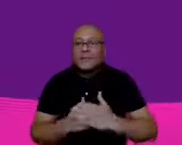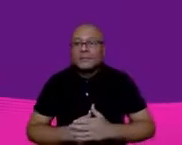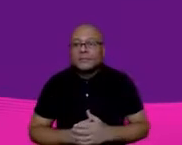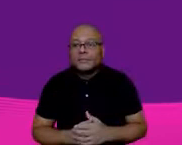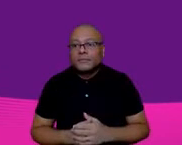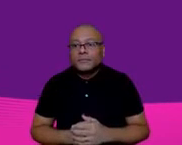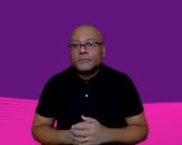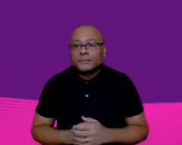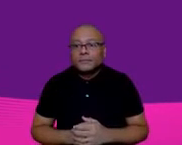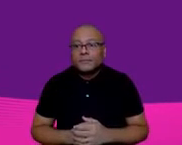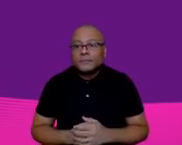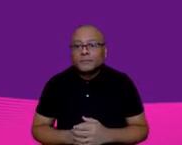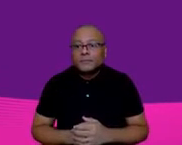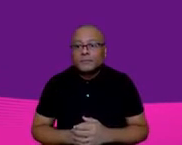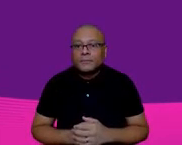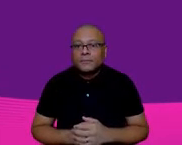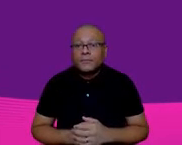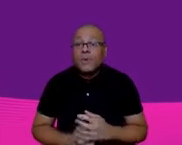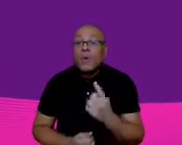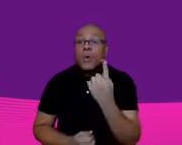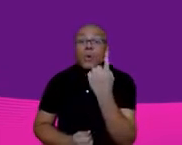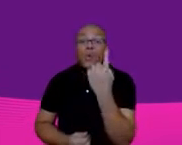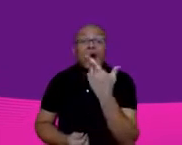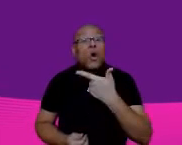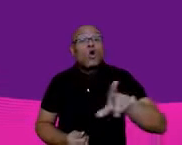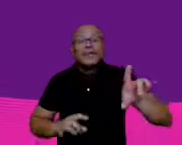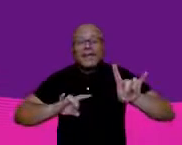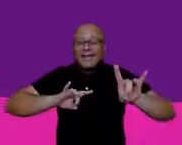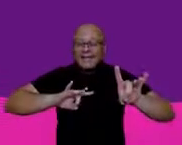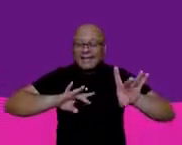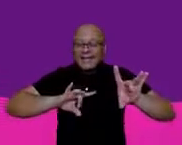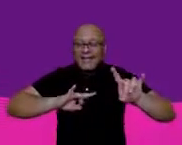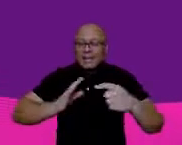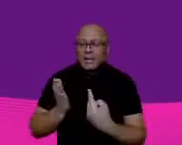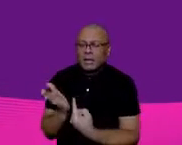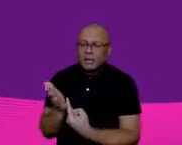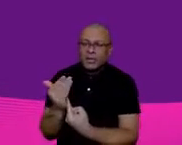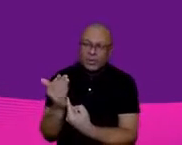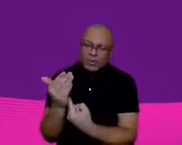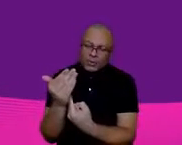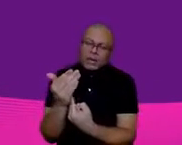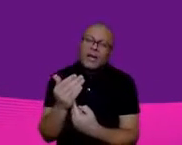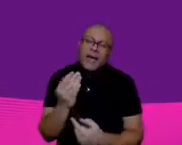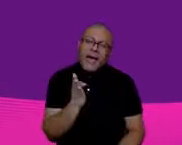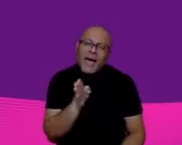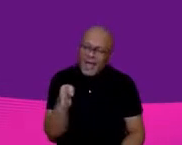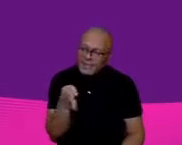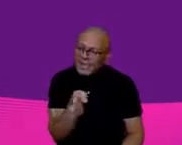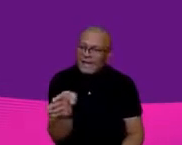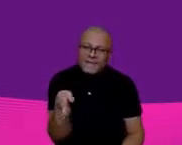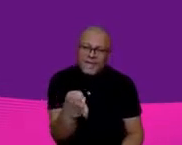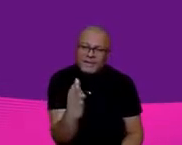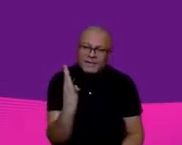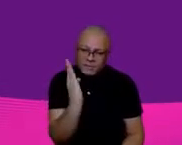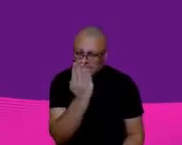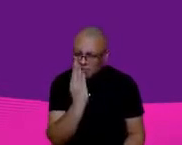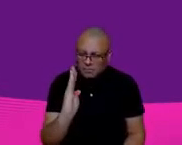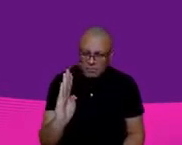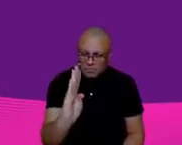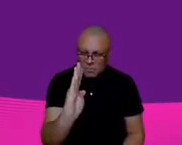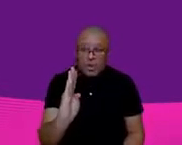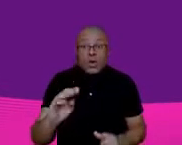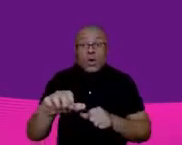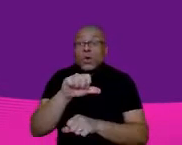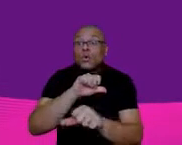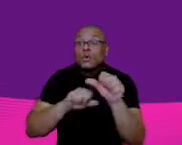É, uma outra tecnologia que vem ajudar muito a gente é a navegação. A navegação é você passa da visualização 2D, né,